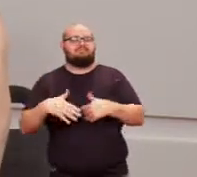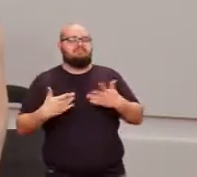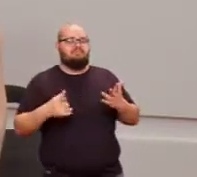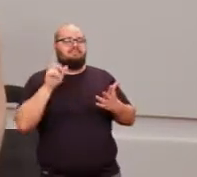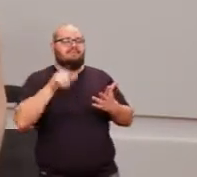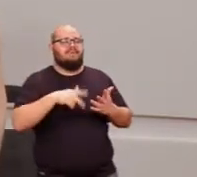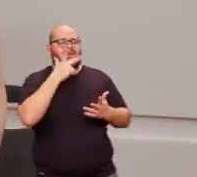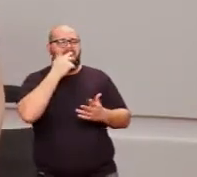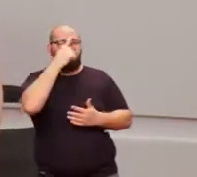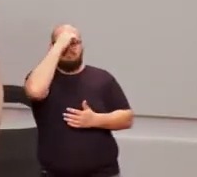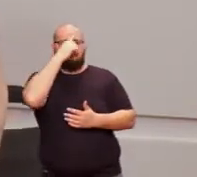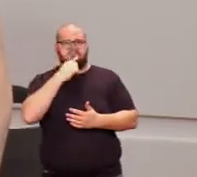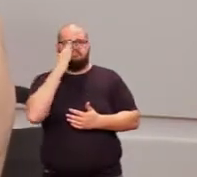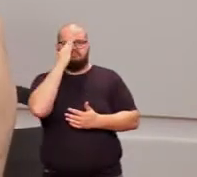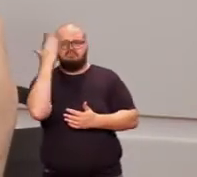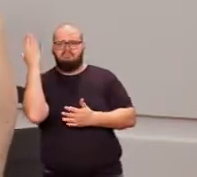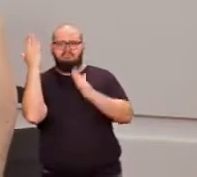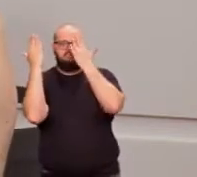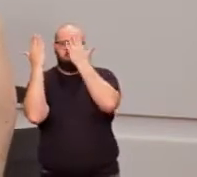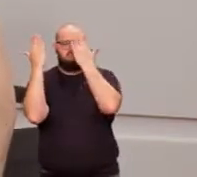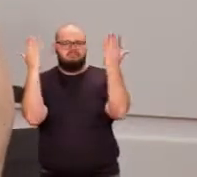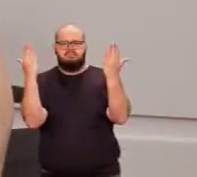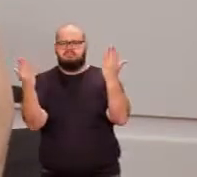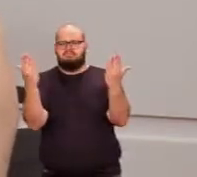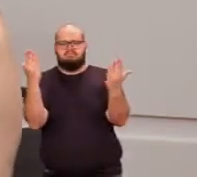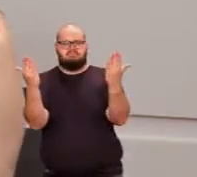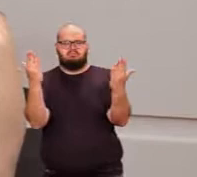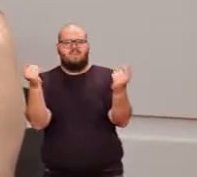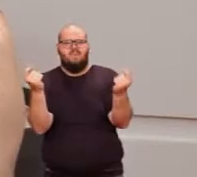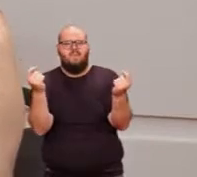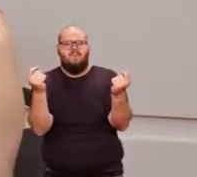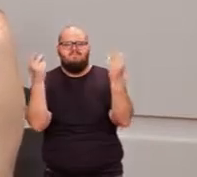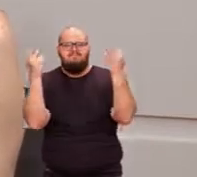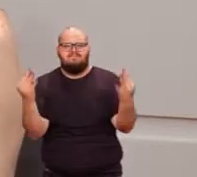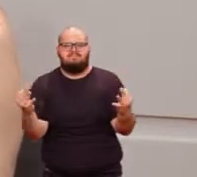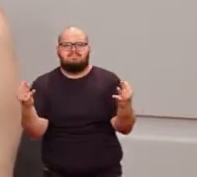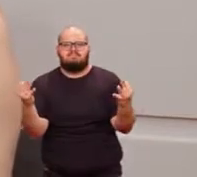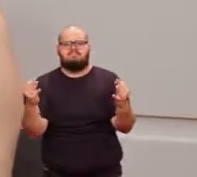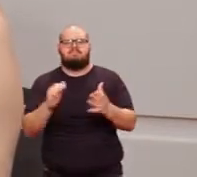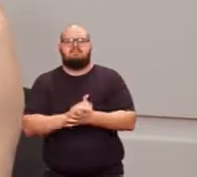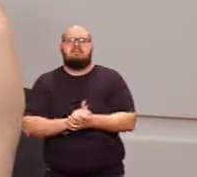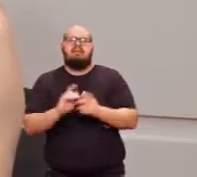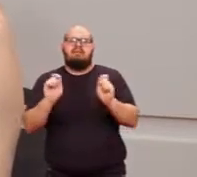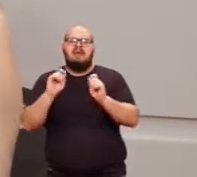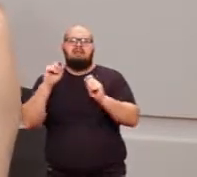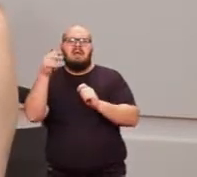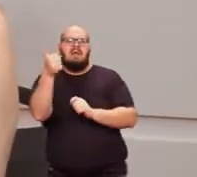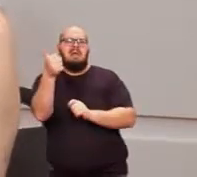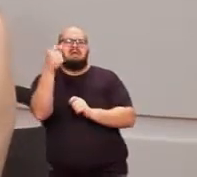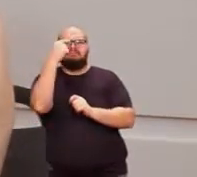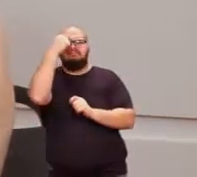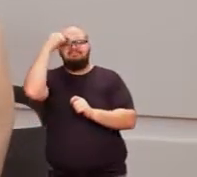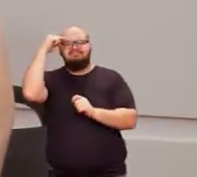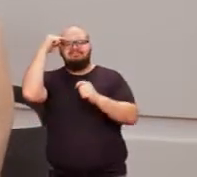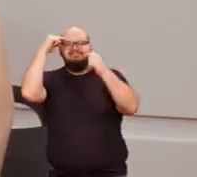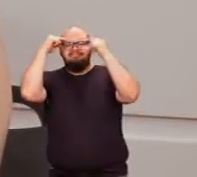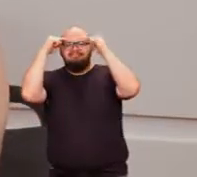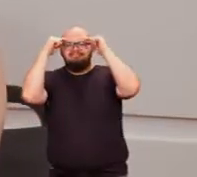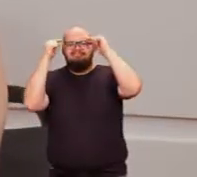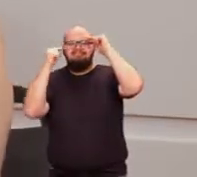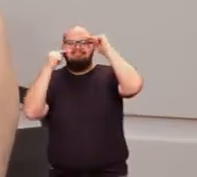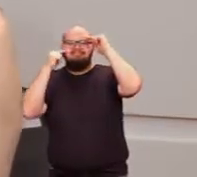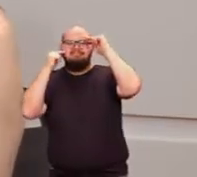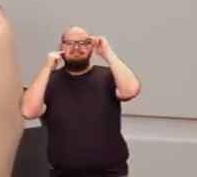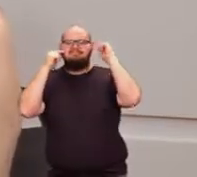parecido possível. Então, a gente começa a traçar alguns pontos, né, fazendo com que a gente consiga observar